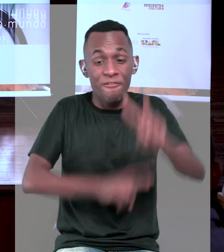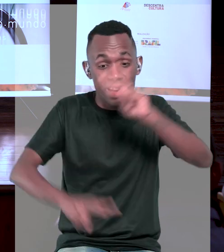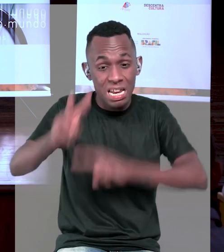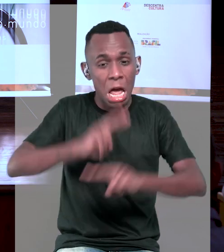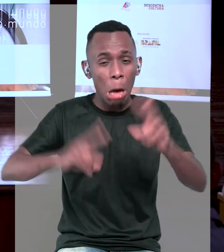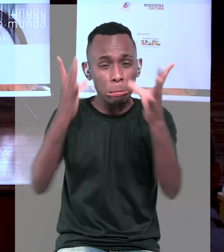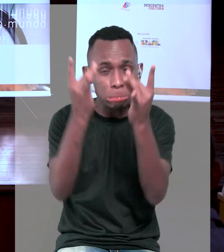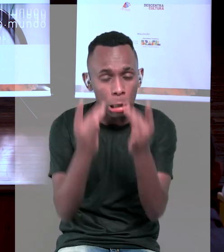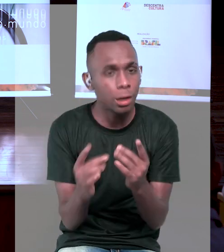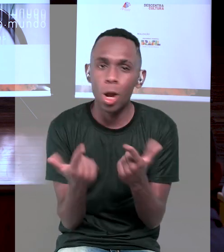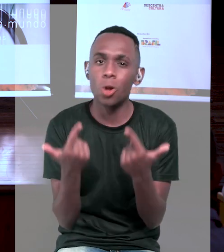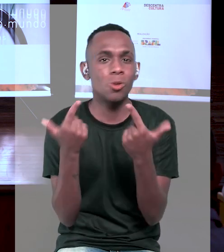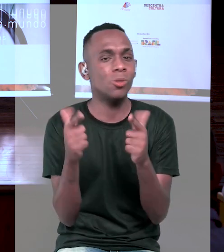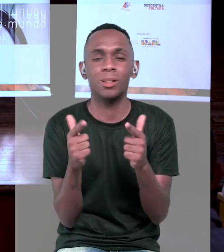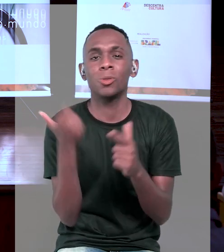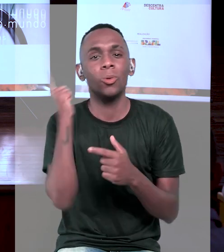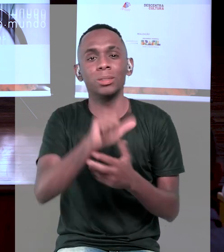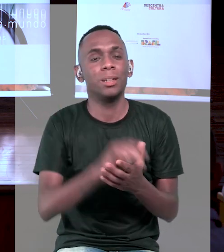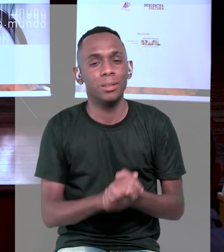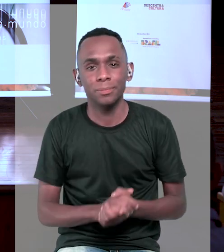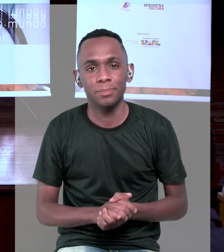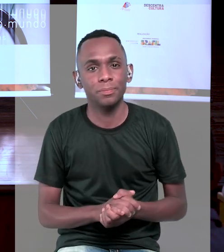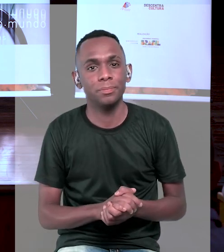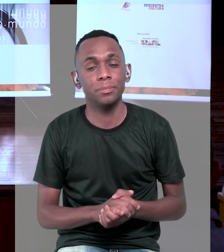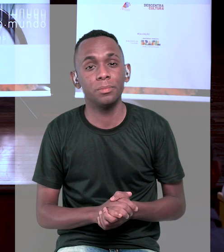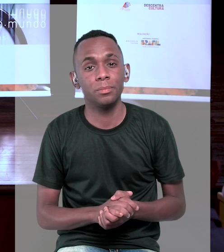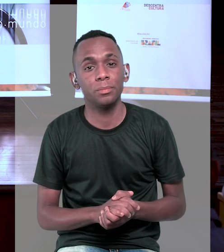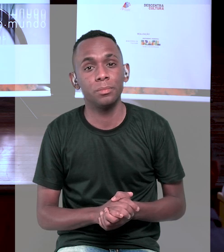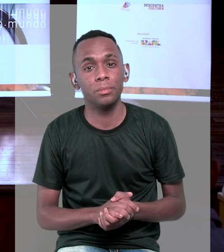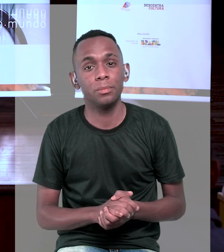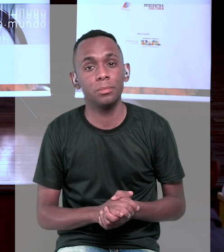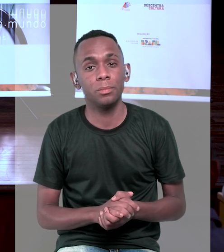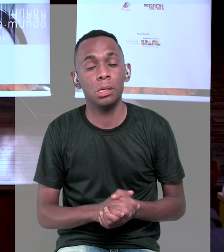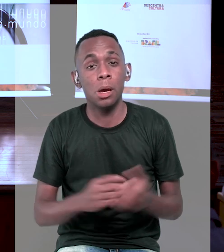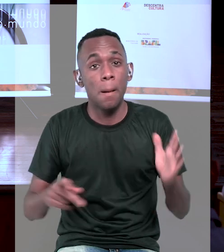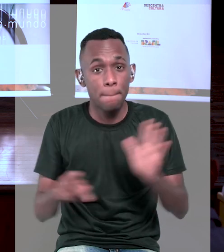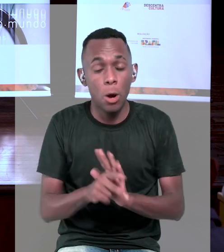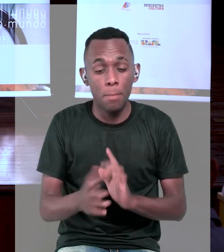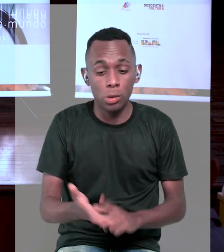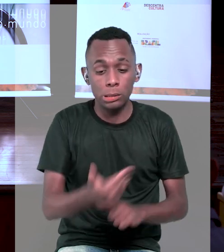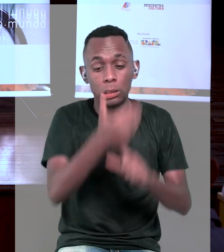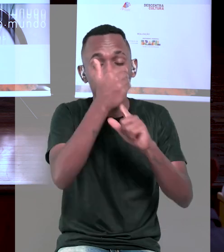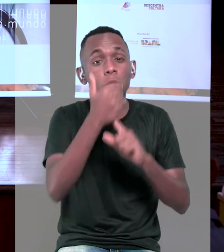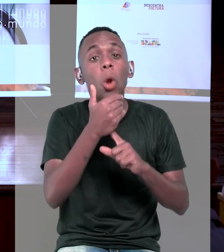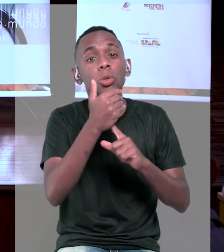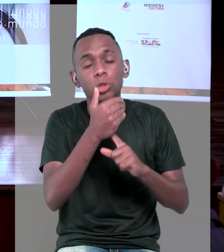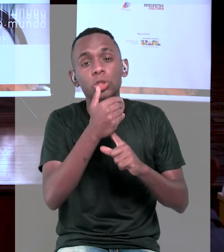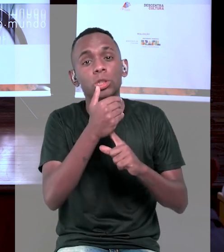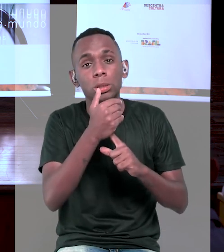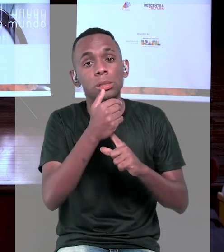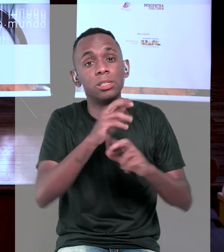estético. Circuitos artificiais não tecem significação extraída de sensações comezinhas para